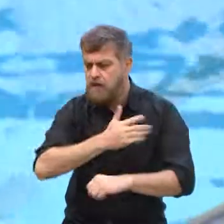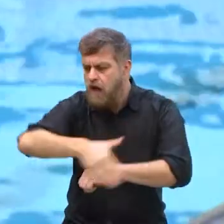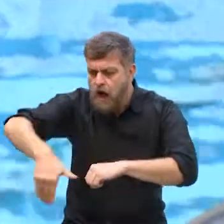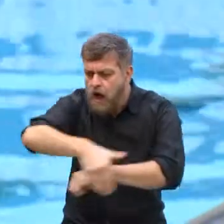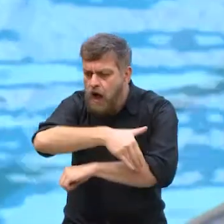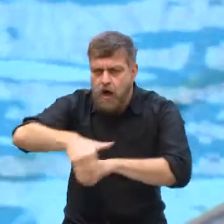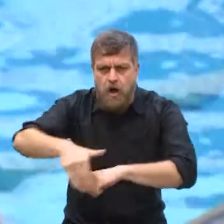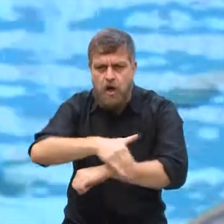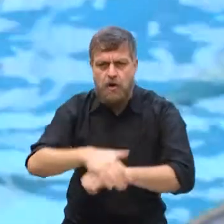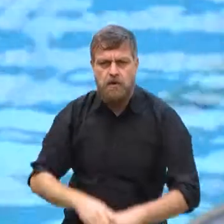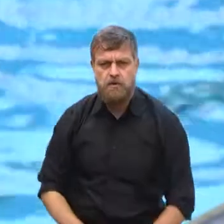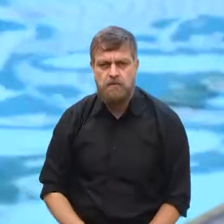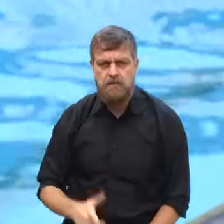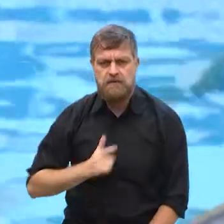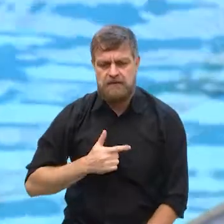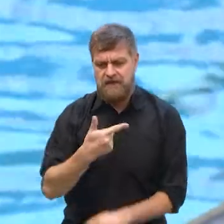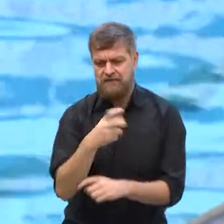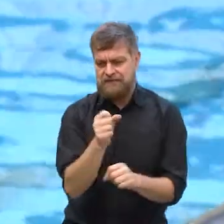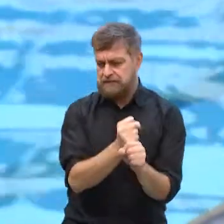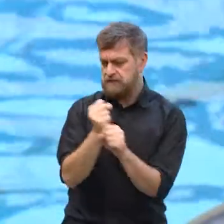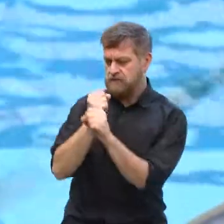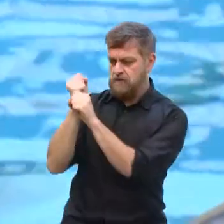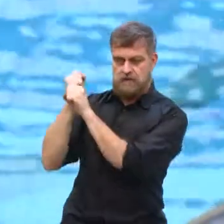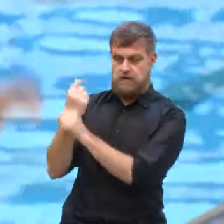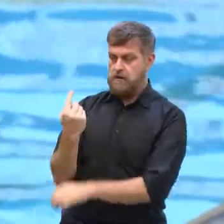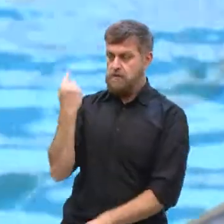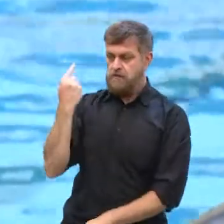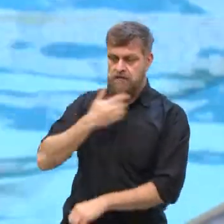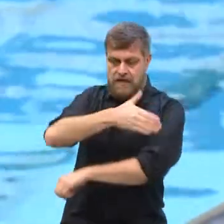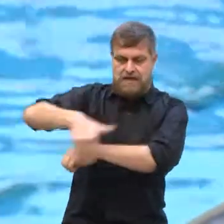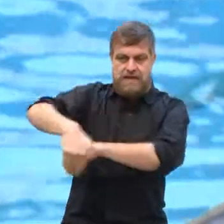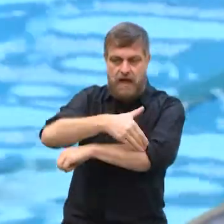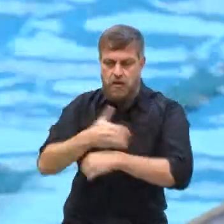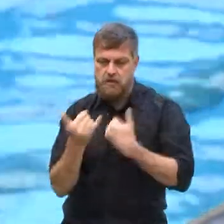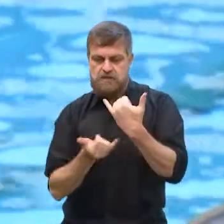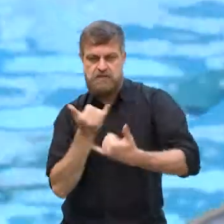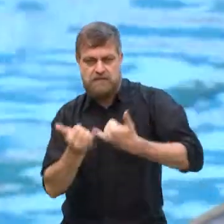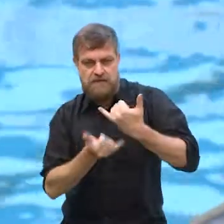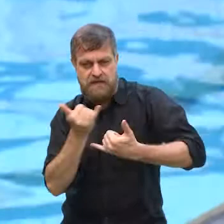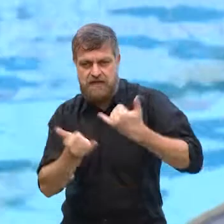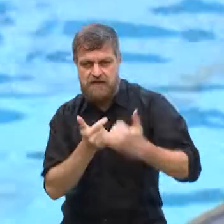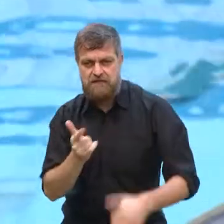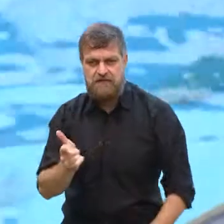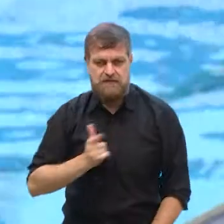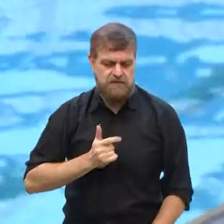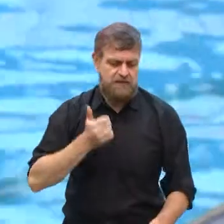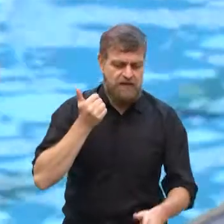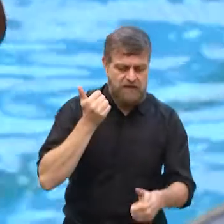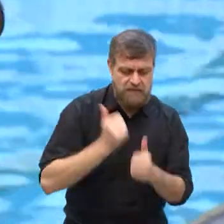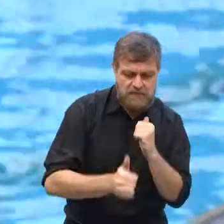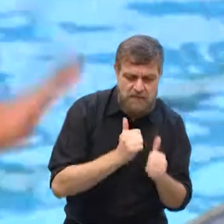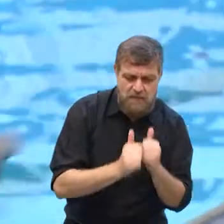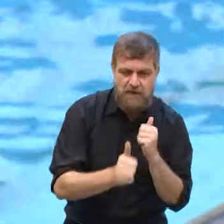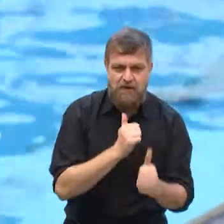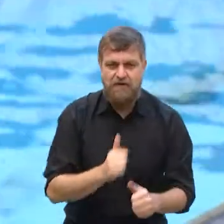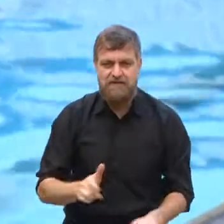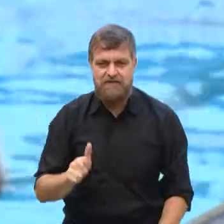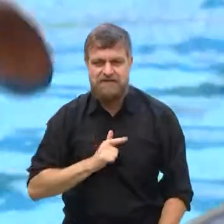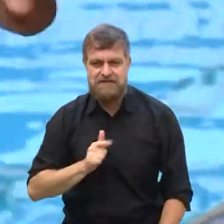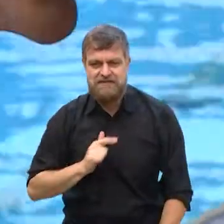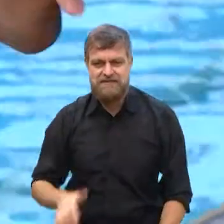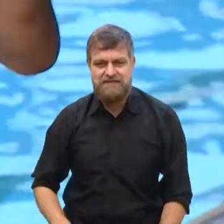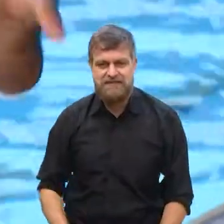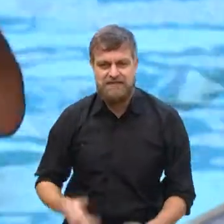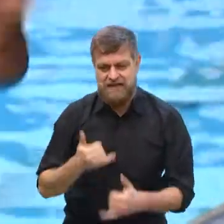rua, né, há 25 anos atrás aí, a gente brincava muito na rua, seja de futebol, né, a gente brinca